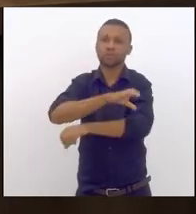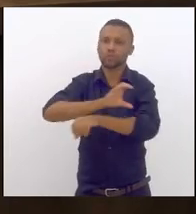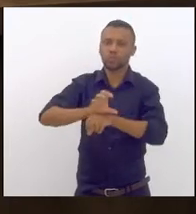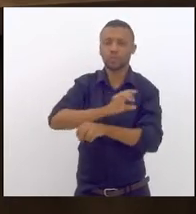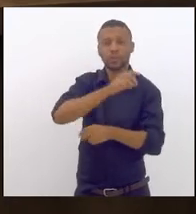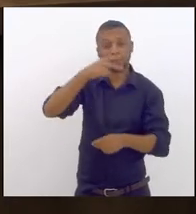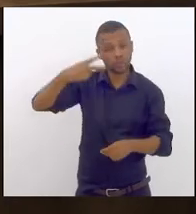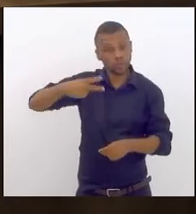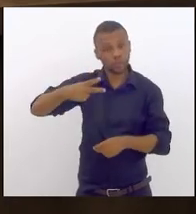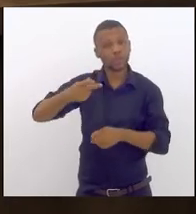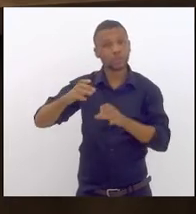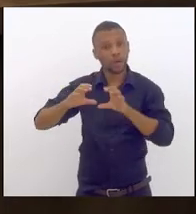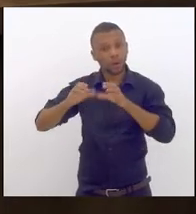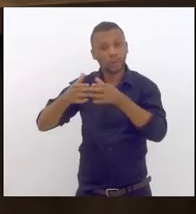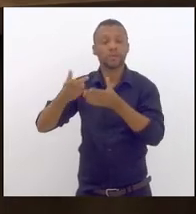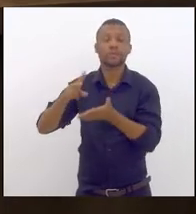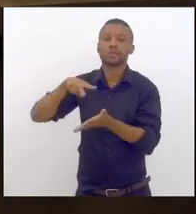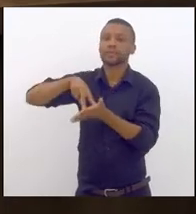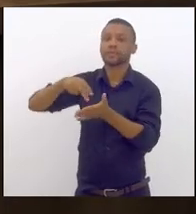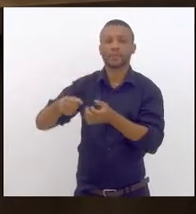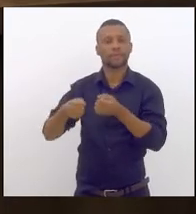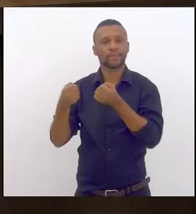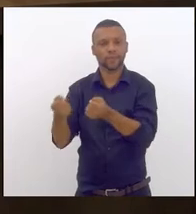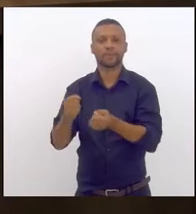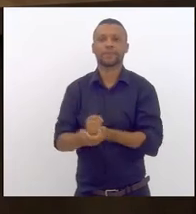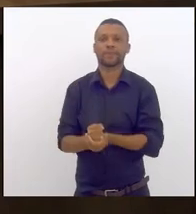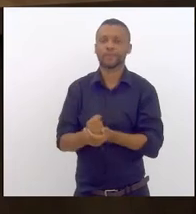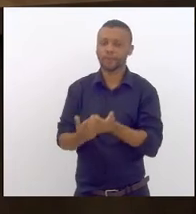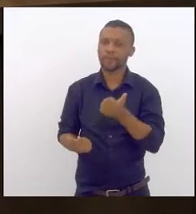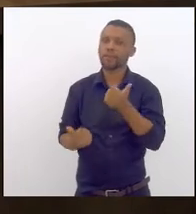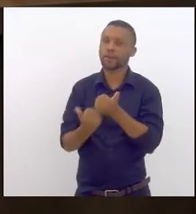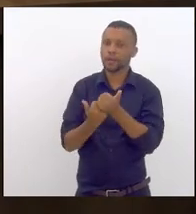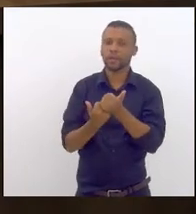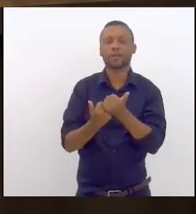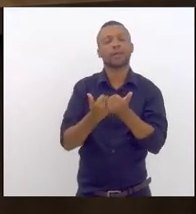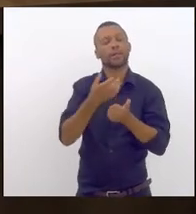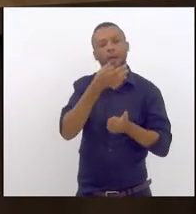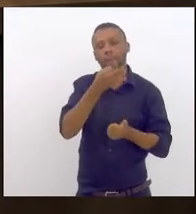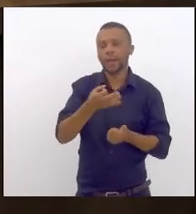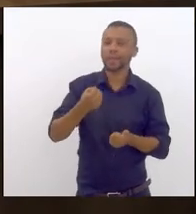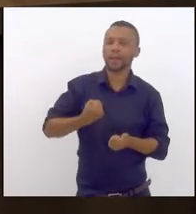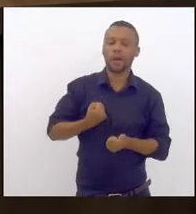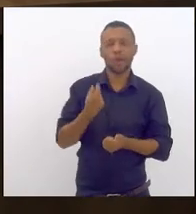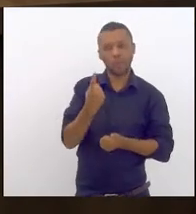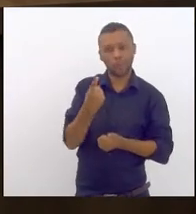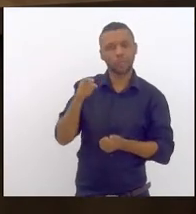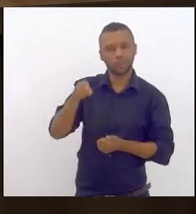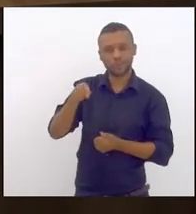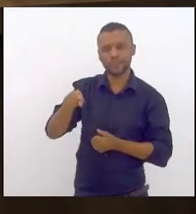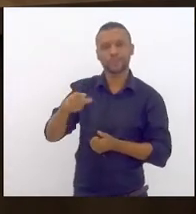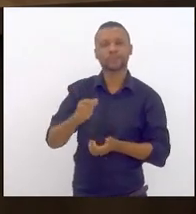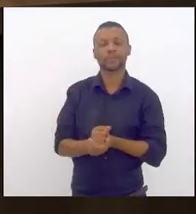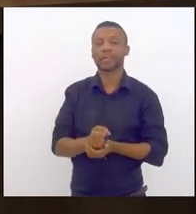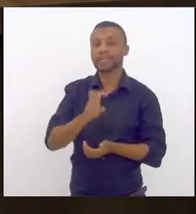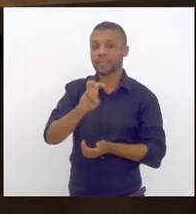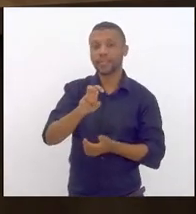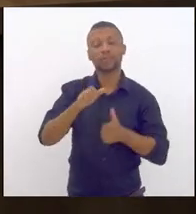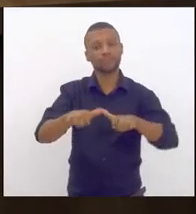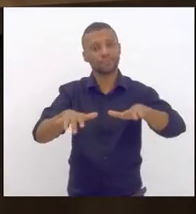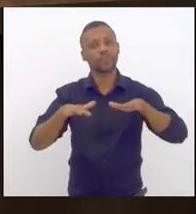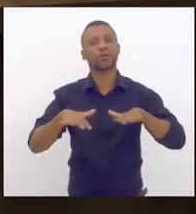Defesa Civil. Favorável com subemenda aglutinativa às emendas 1 da Comissão de Defesa Civil e 5 de